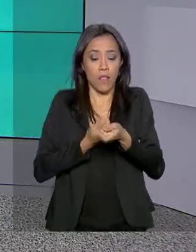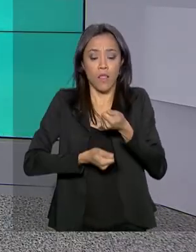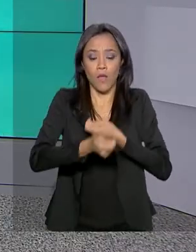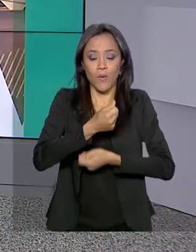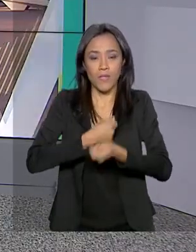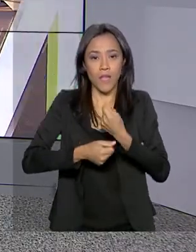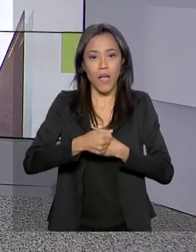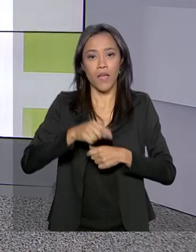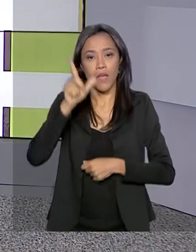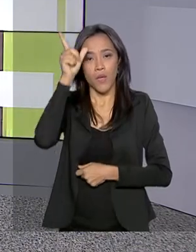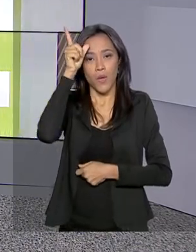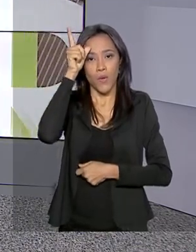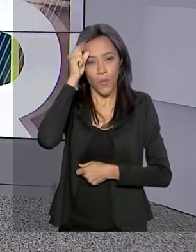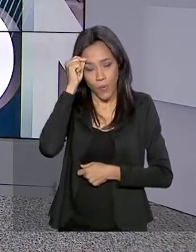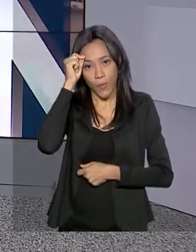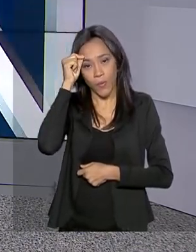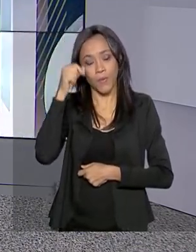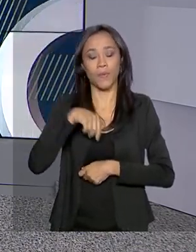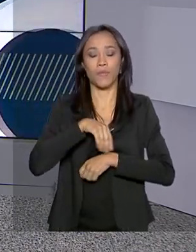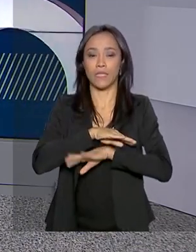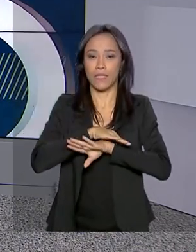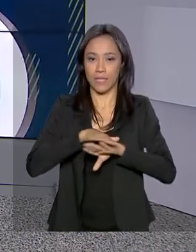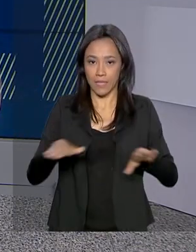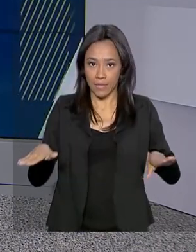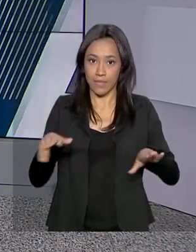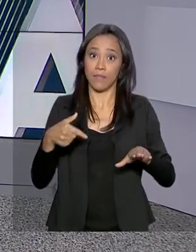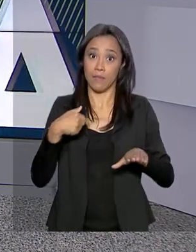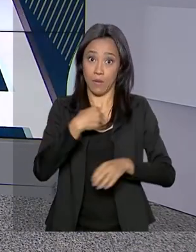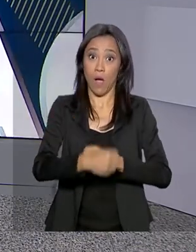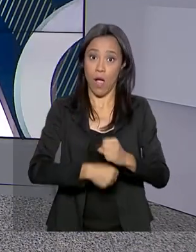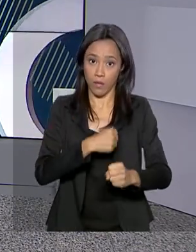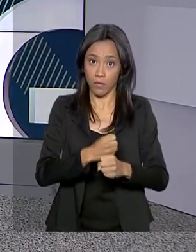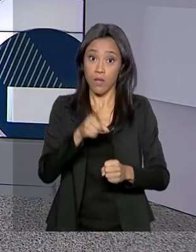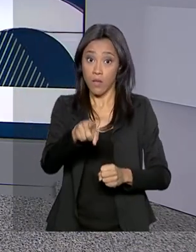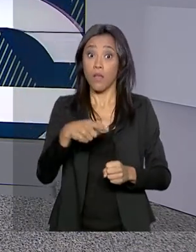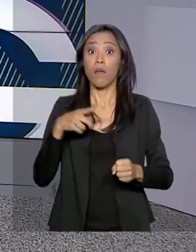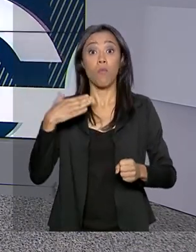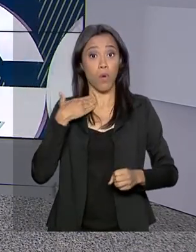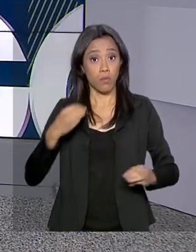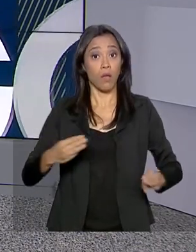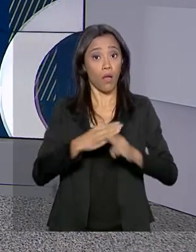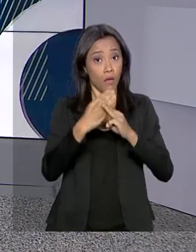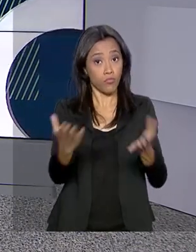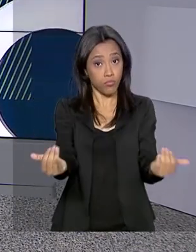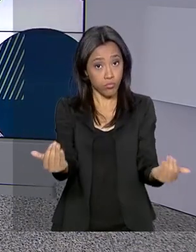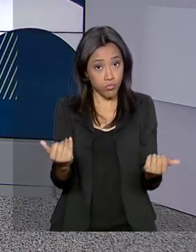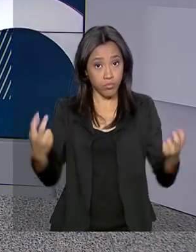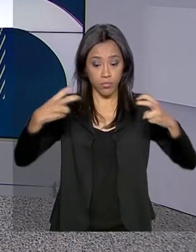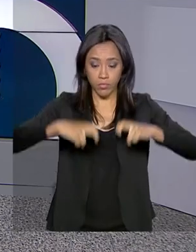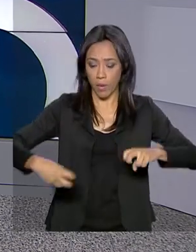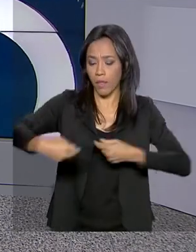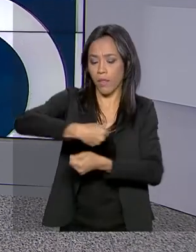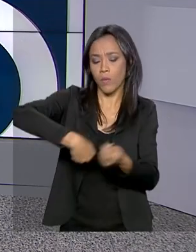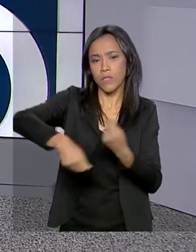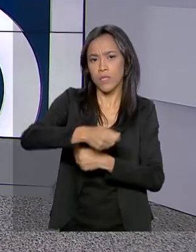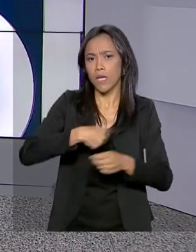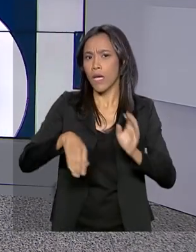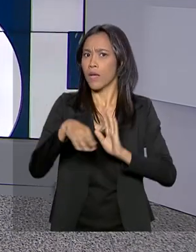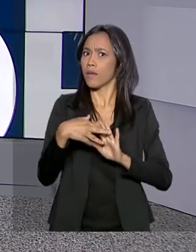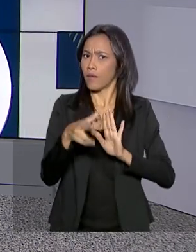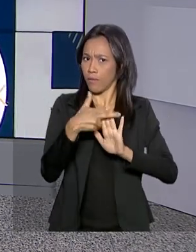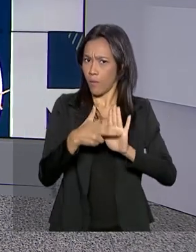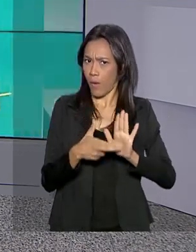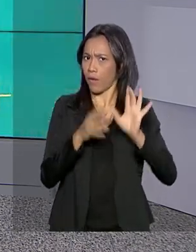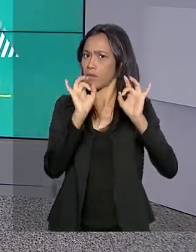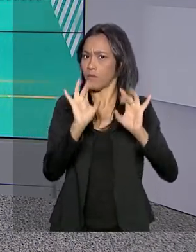ano no azul. A Caixa promove a semana de conciliação para clientes regularizarem débitos com condições especiais. As